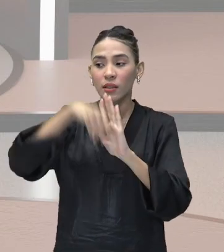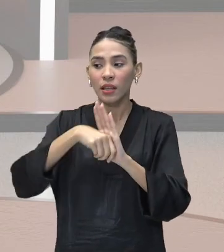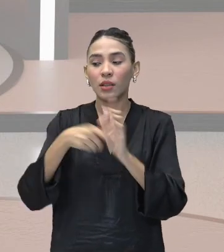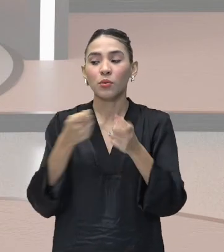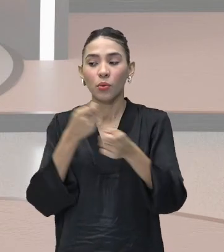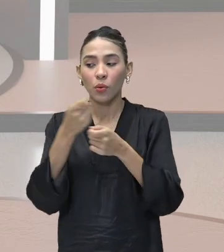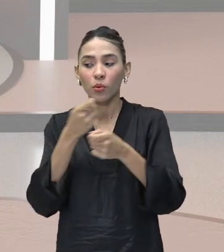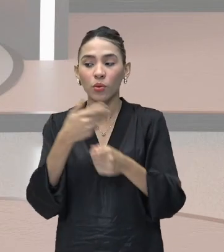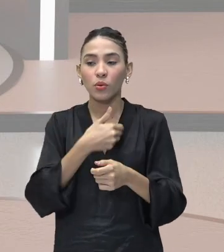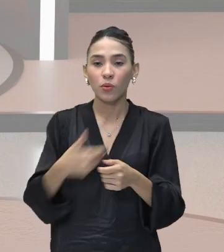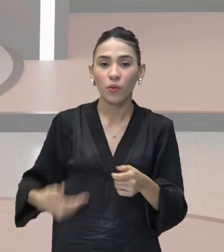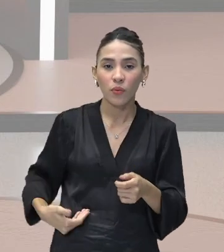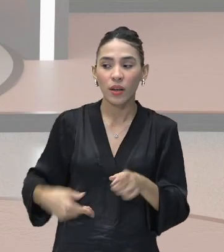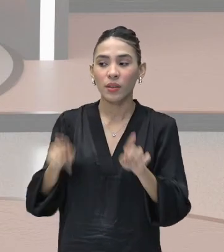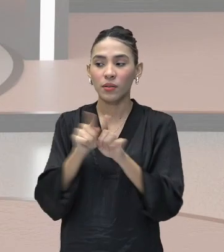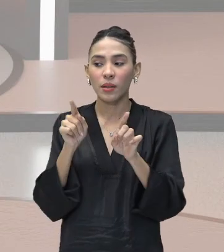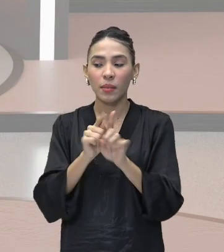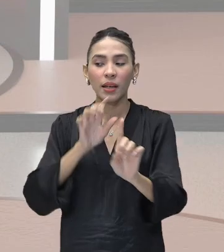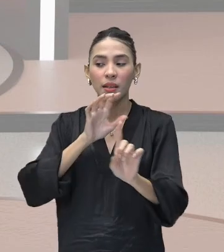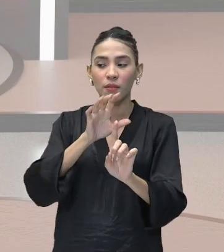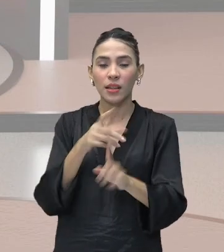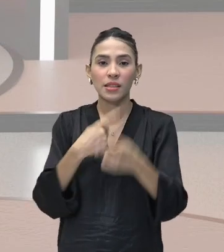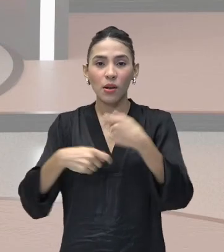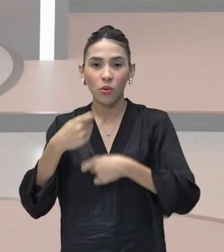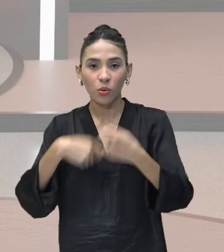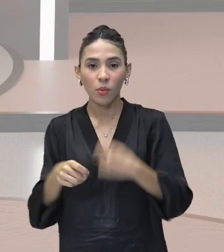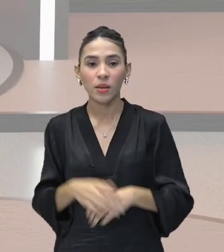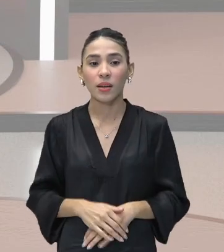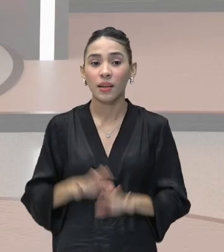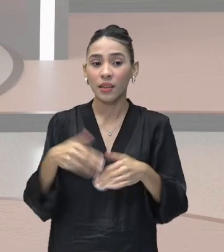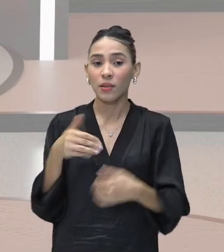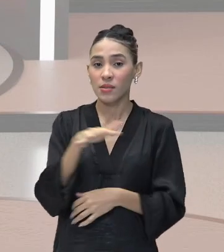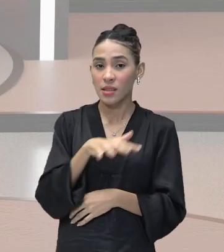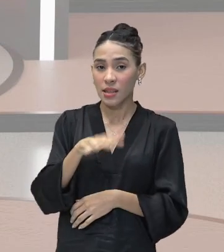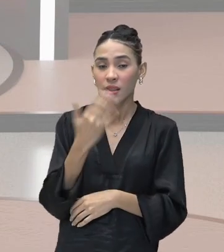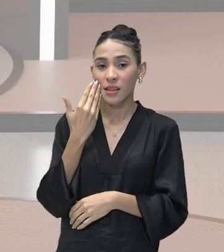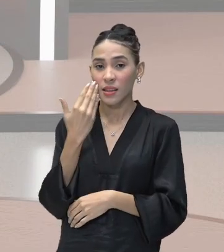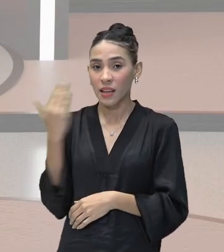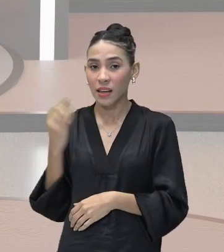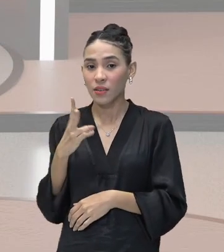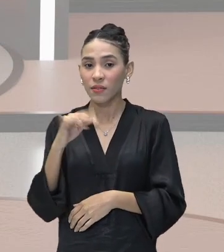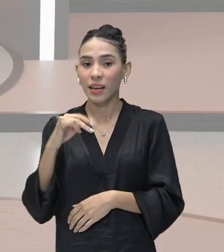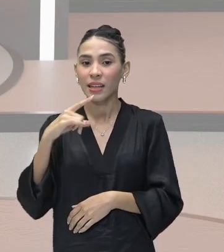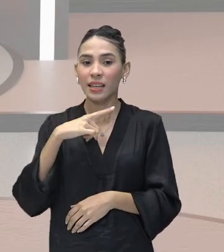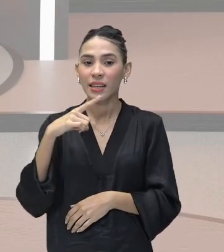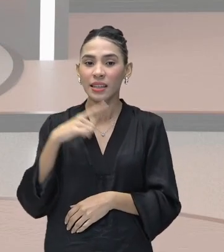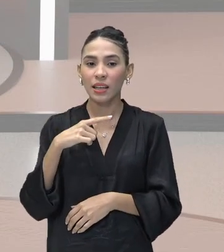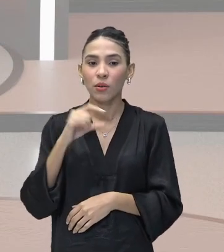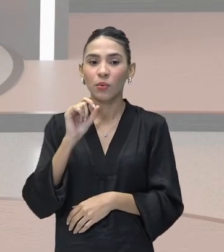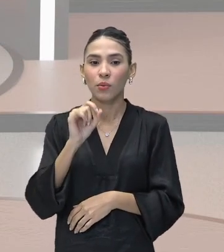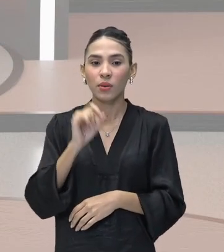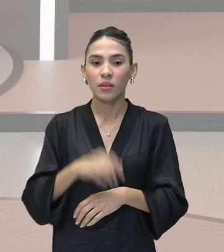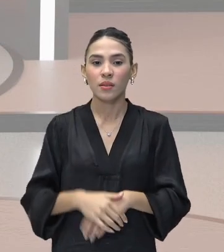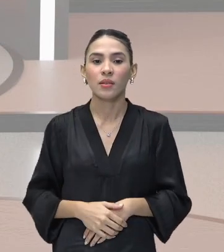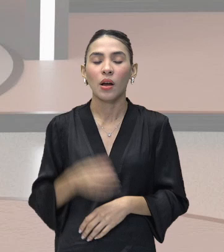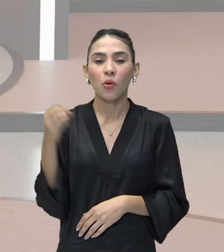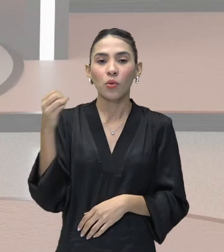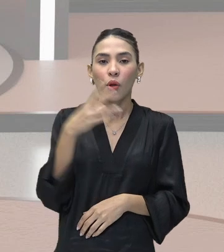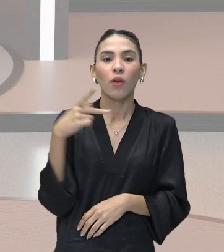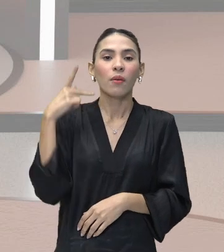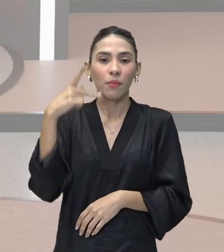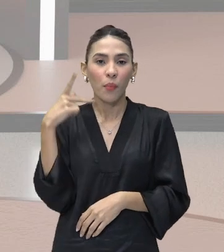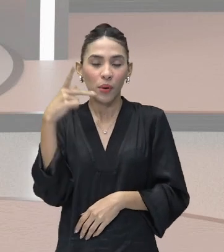o crescimento e o emprego. Então, é nesse cenário aí, ó, que vai surgir o chamado New Deal, ou seja, a nova